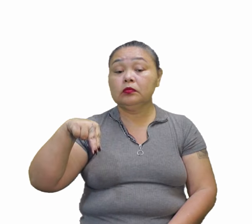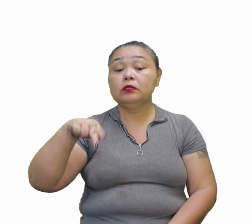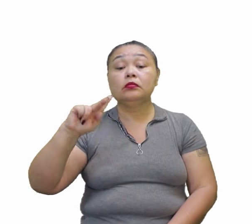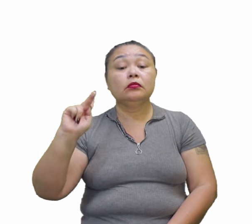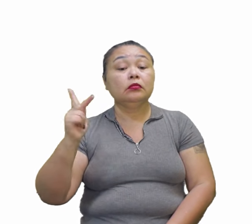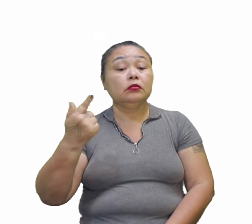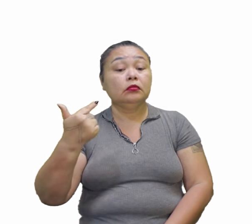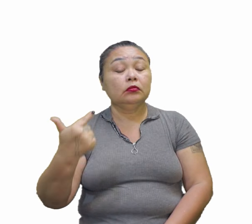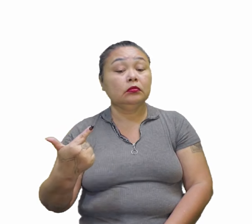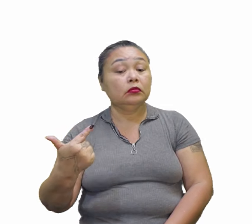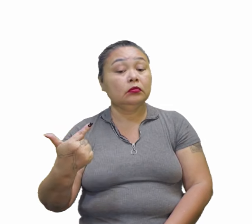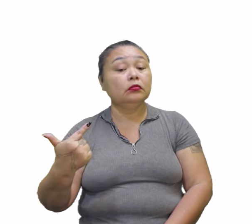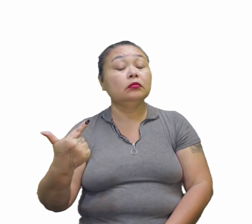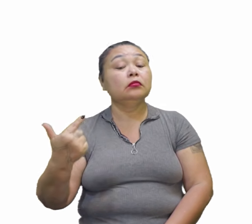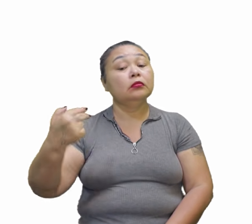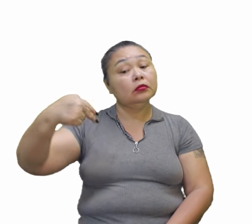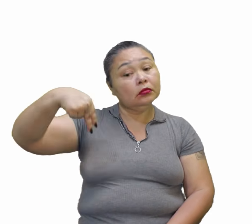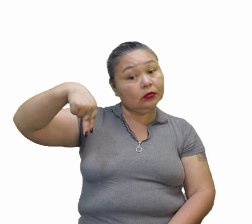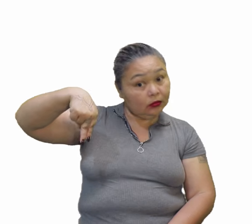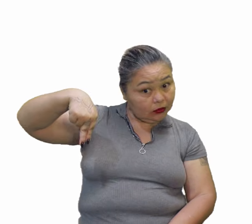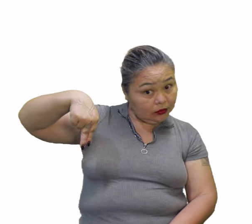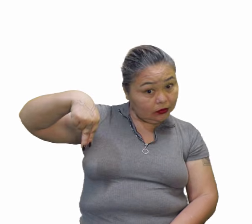é?